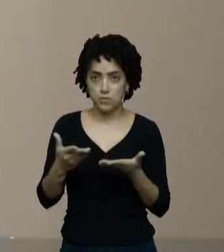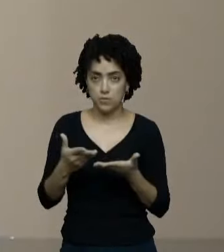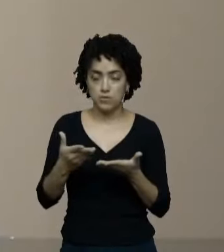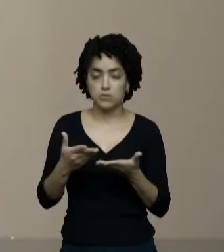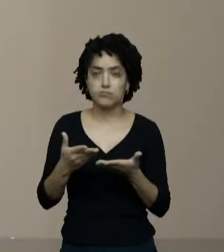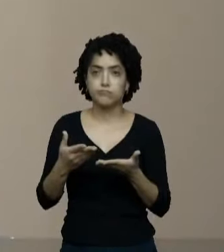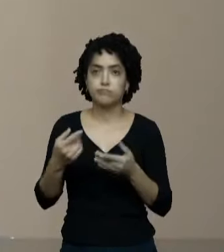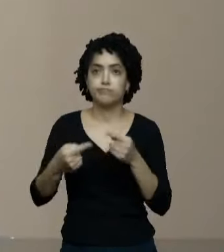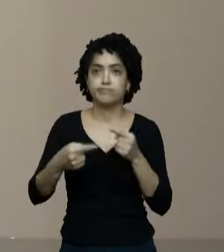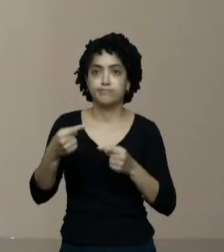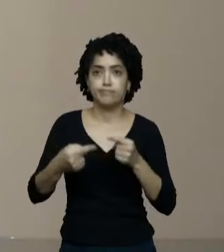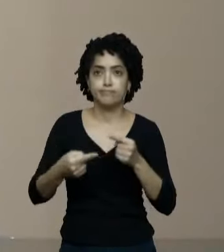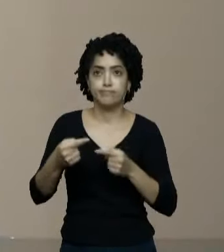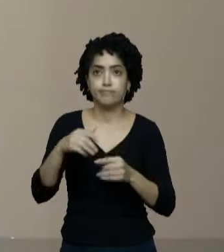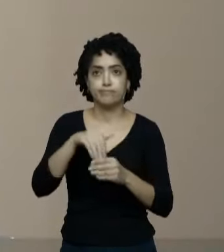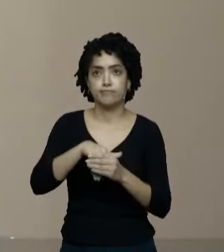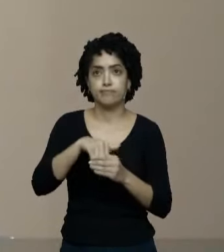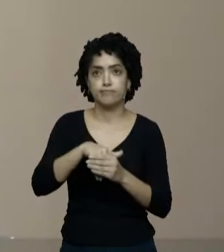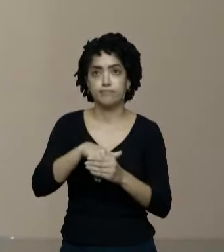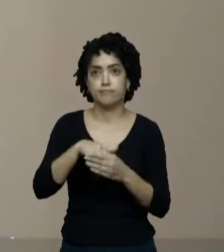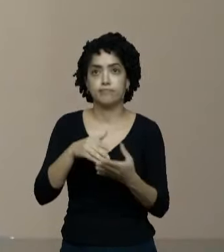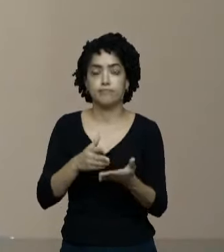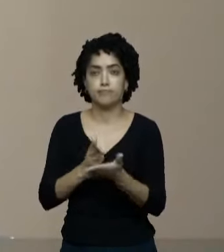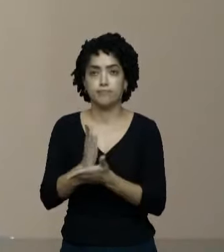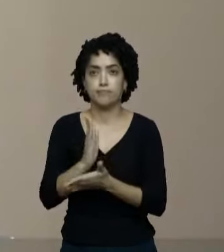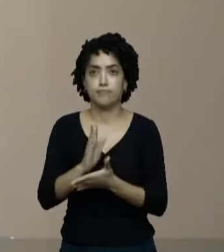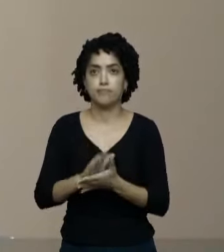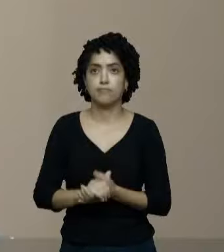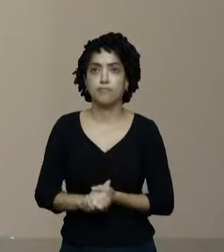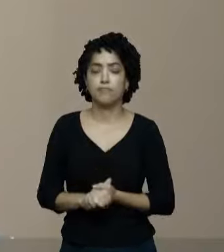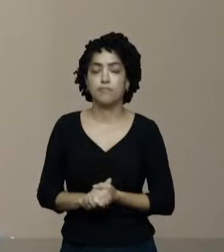queira discutir, em votação, está aprovado.